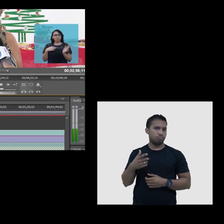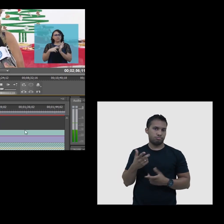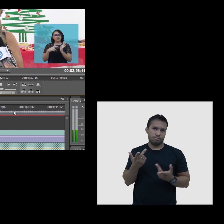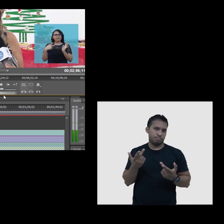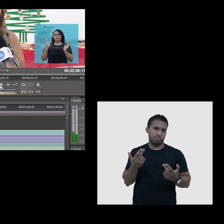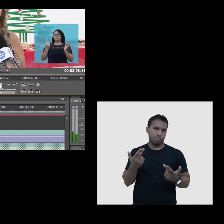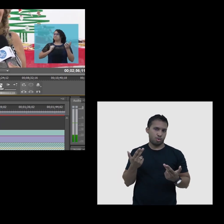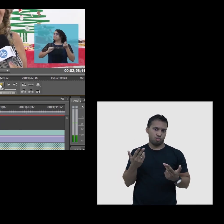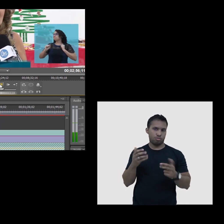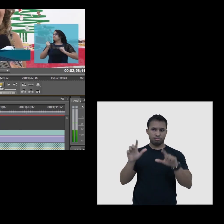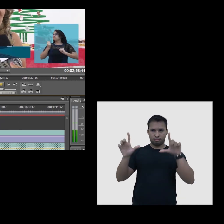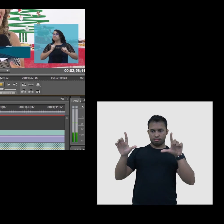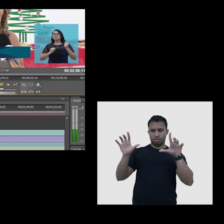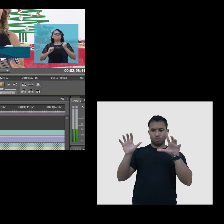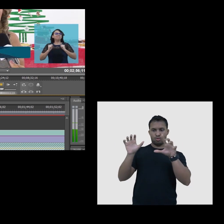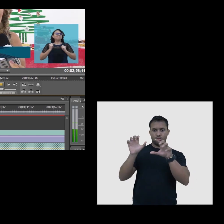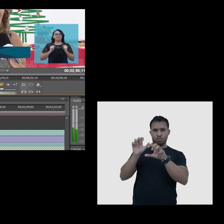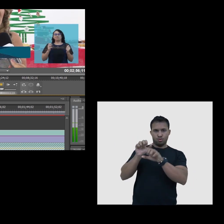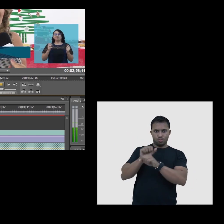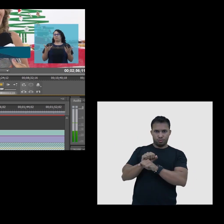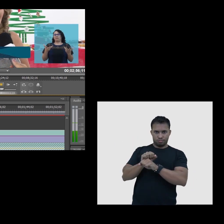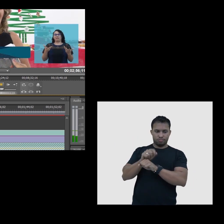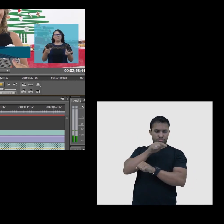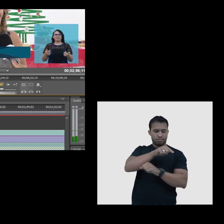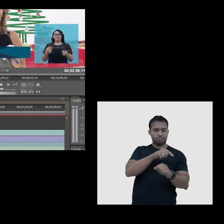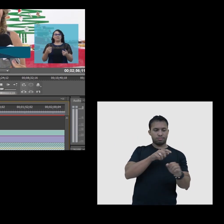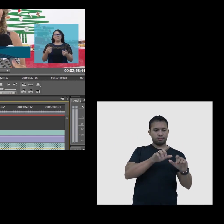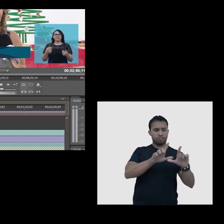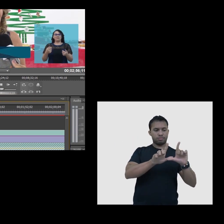Novamente, né, aconteceu novamente a mesma questão de